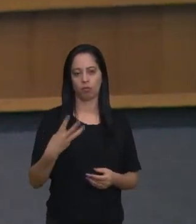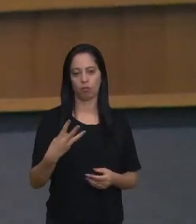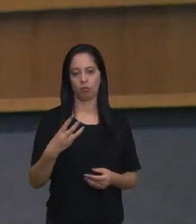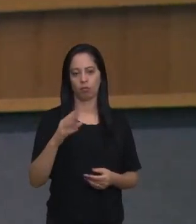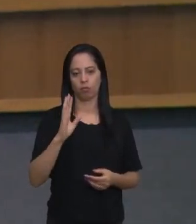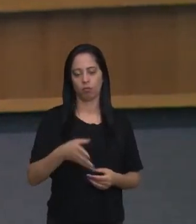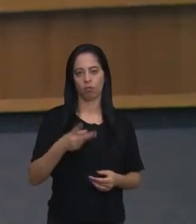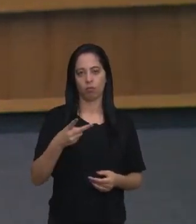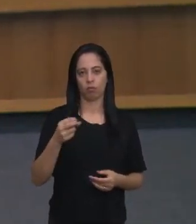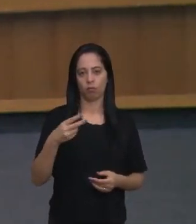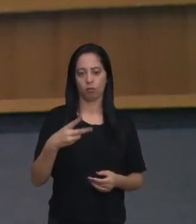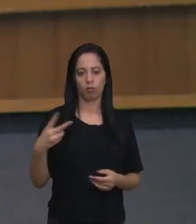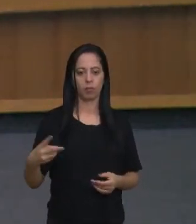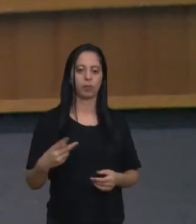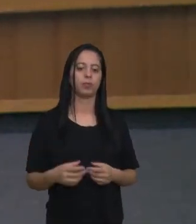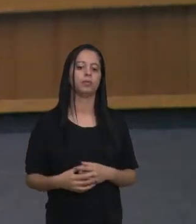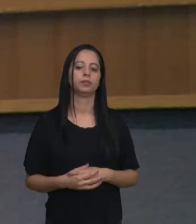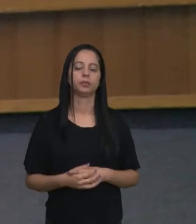1323/2022.